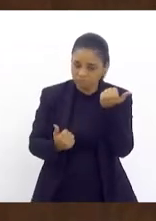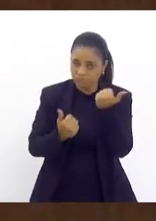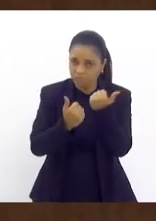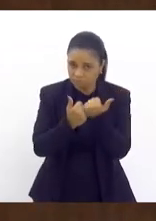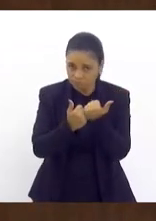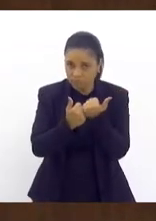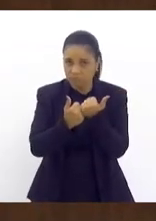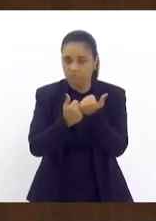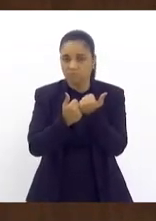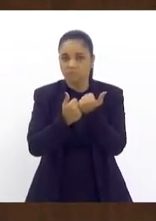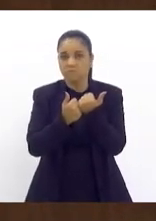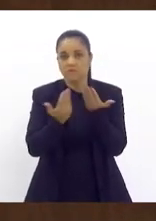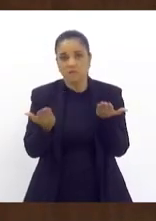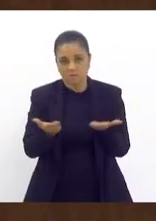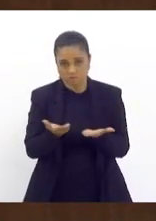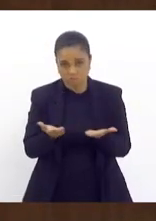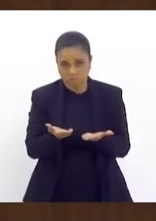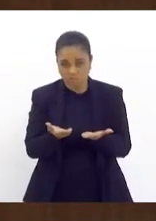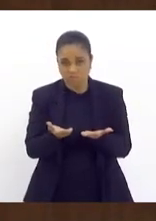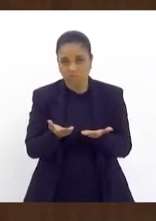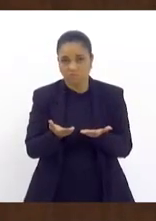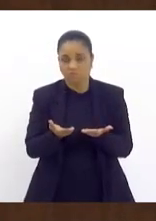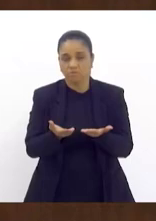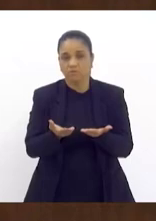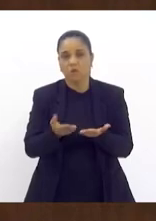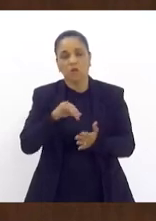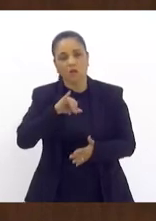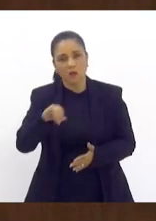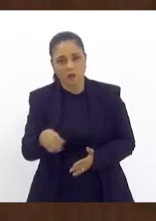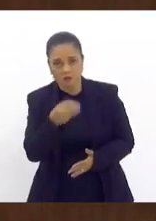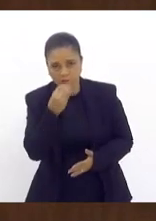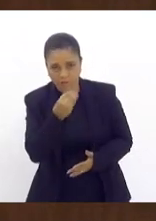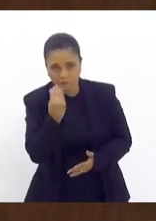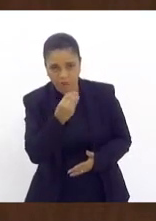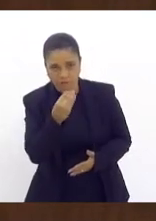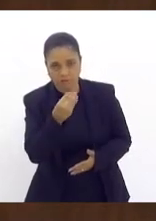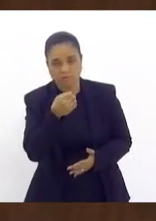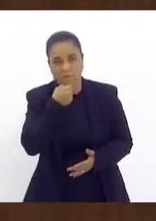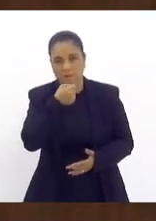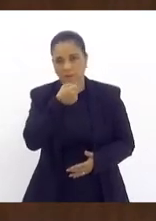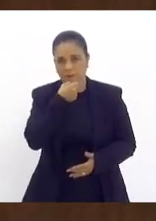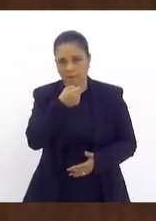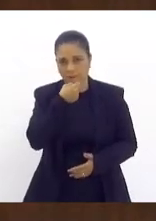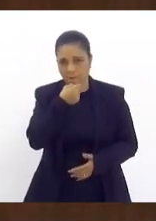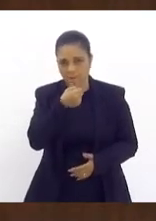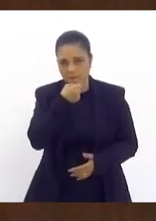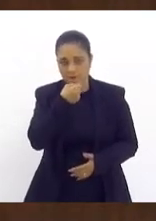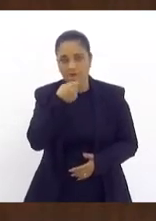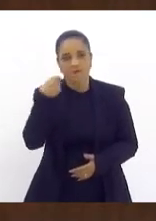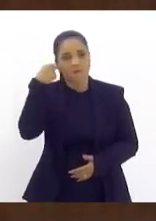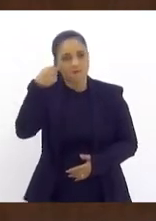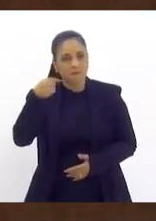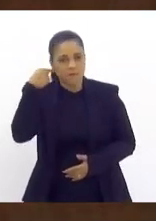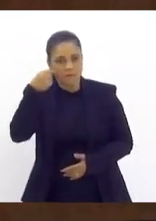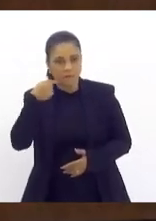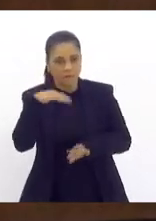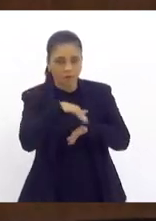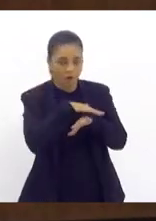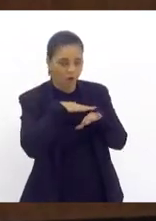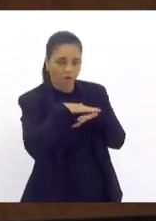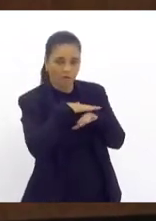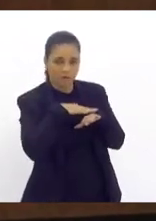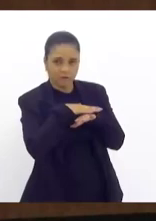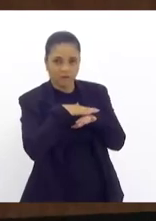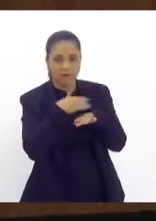substitutivo. E desde já aproveitando o microfone, falei com o deputado aqui que